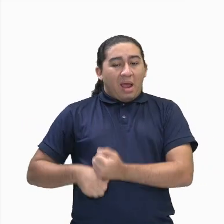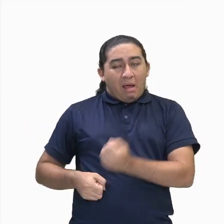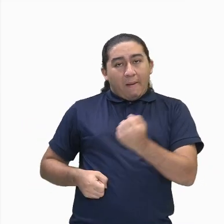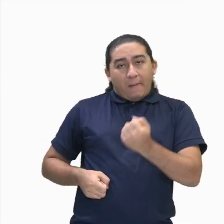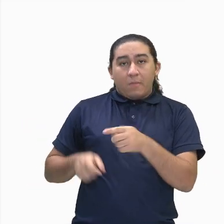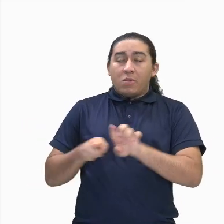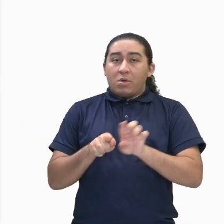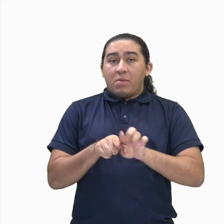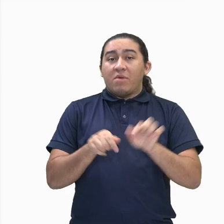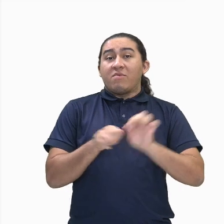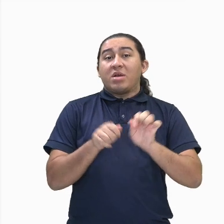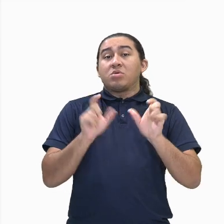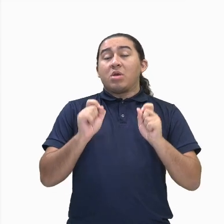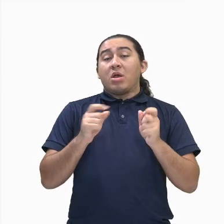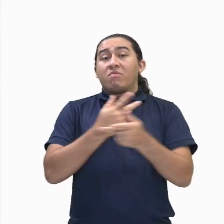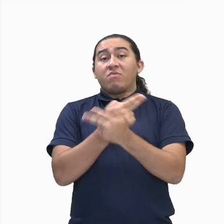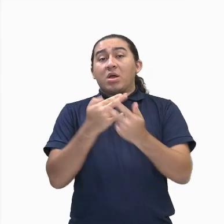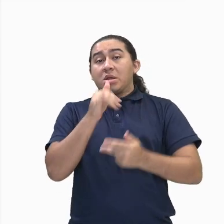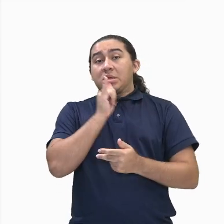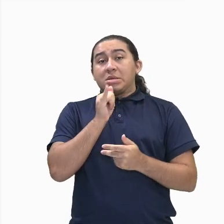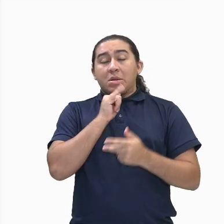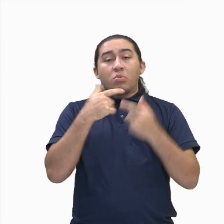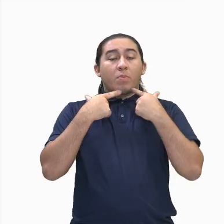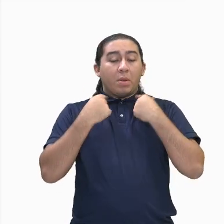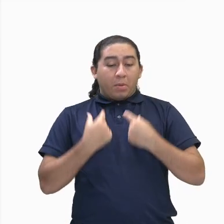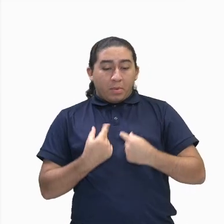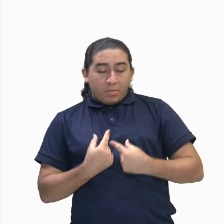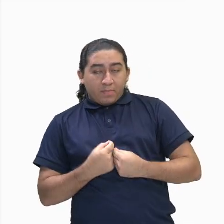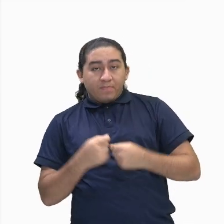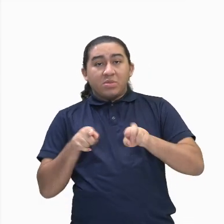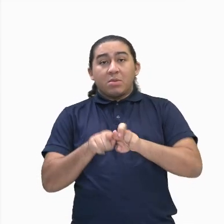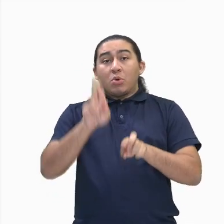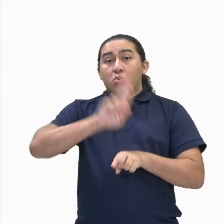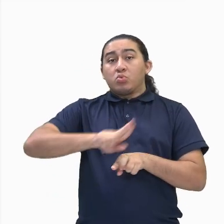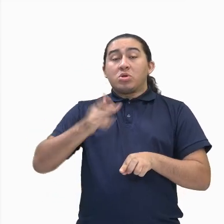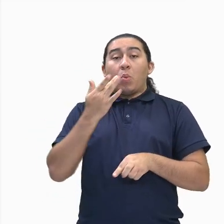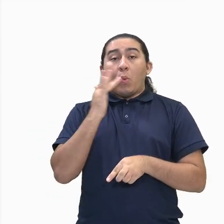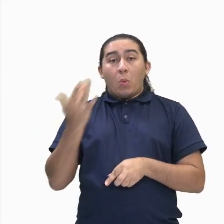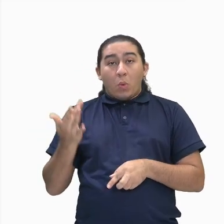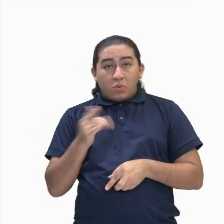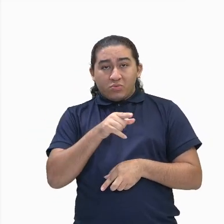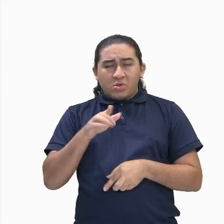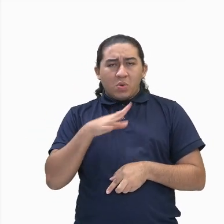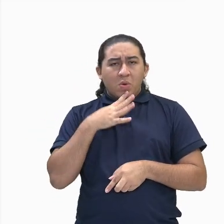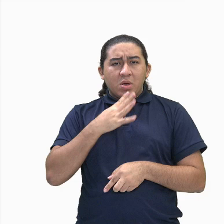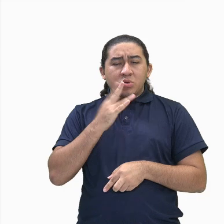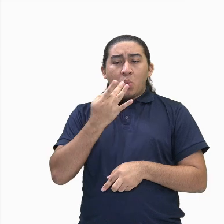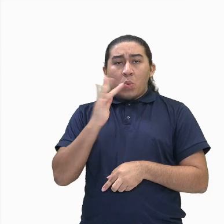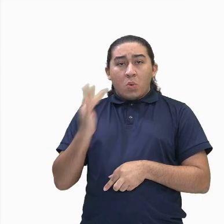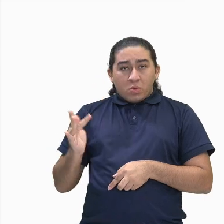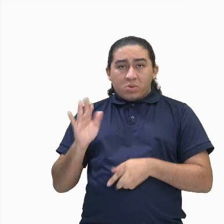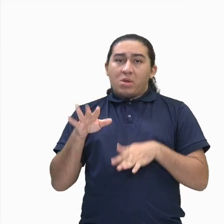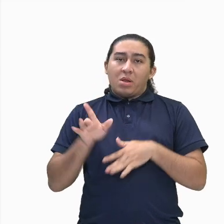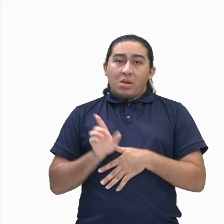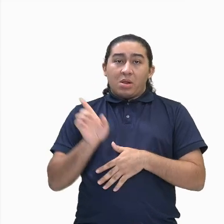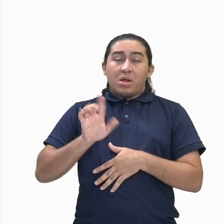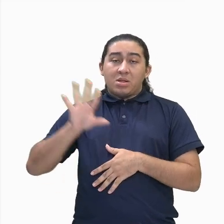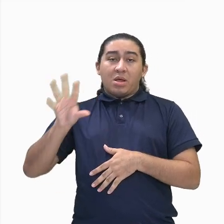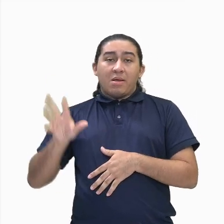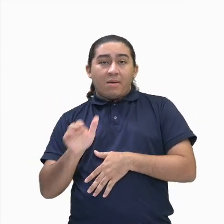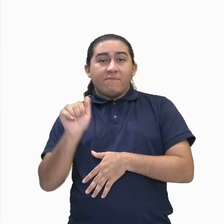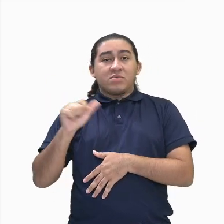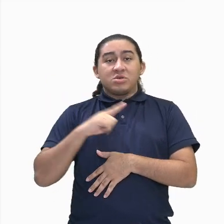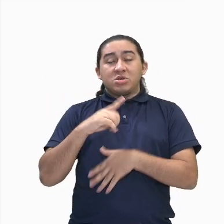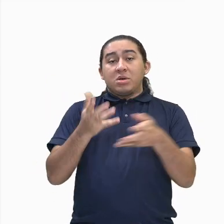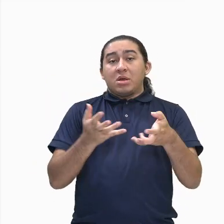de metais preciosos, como, por exemplo, ouro. Já ouviu falar no ouro de Ofir? Então, é lá da África, né? Que o pessoal falou que era o